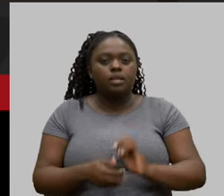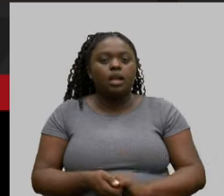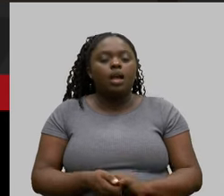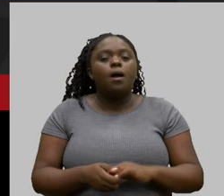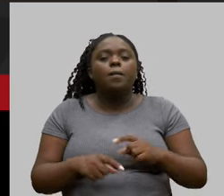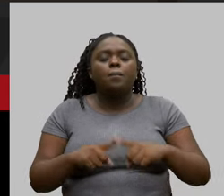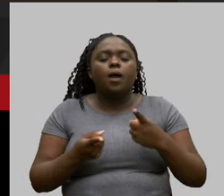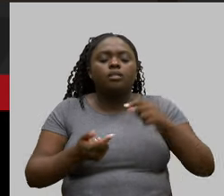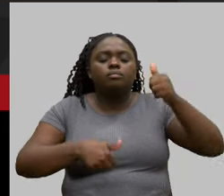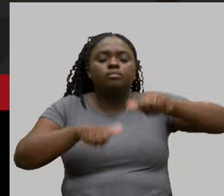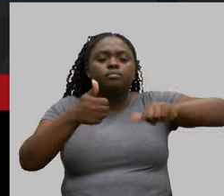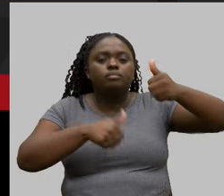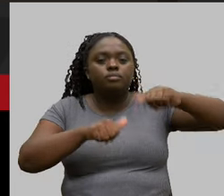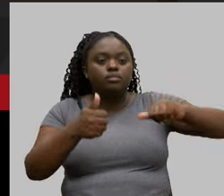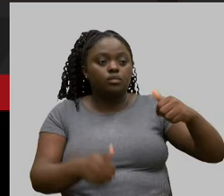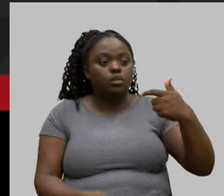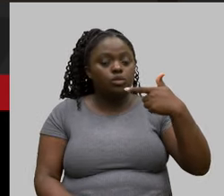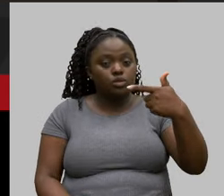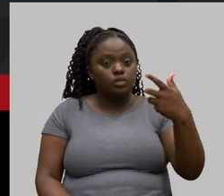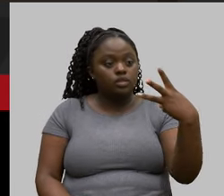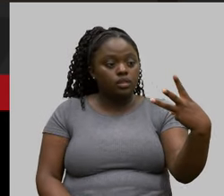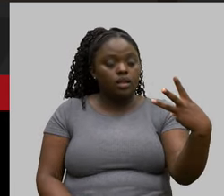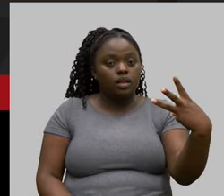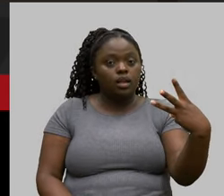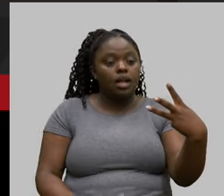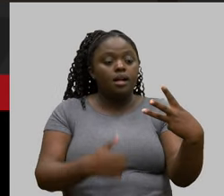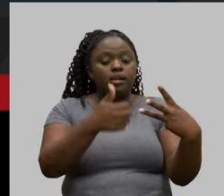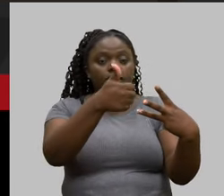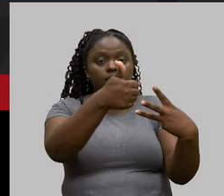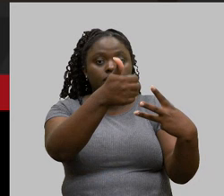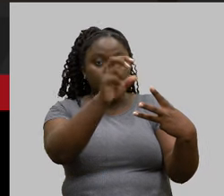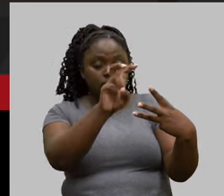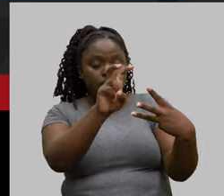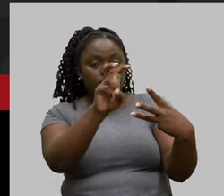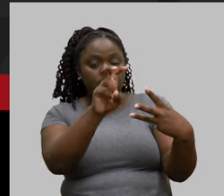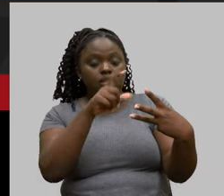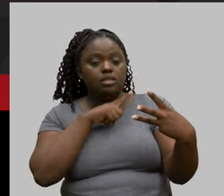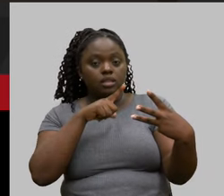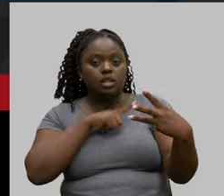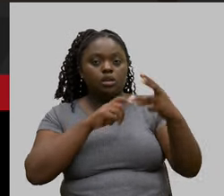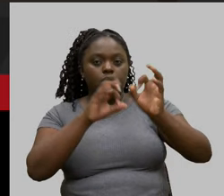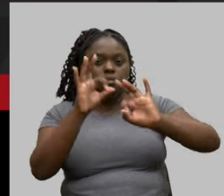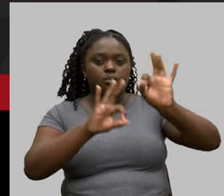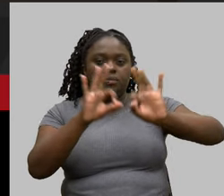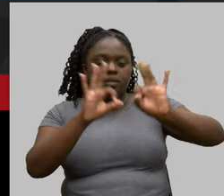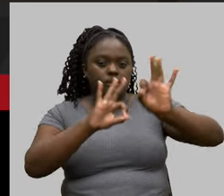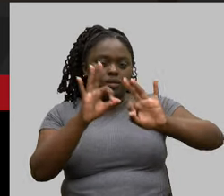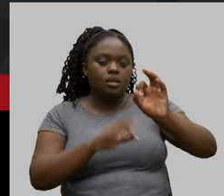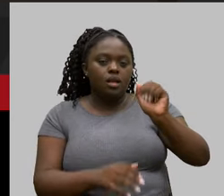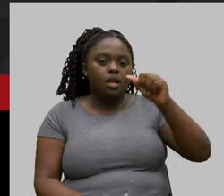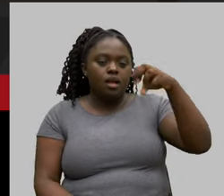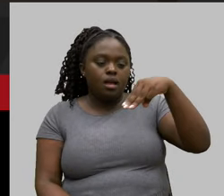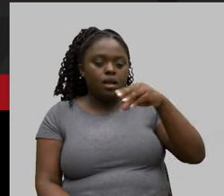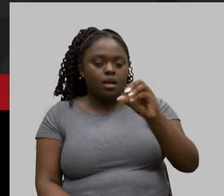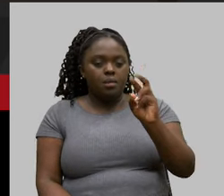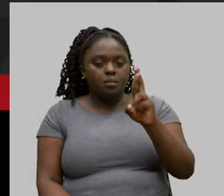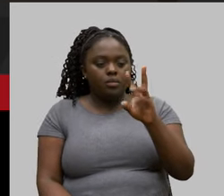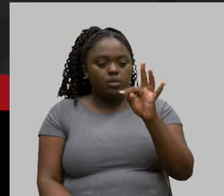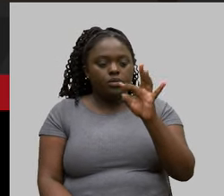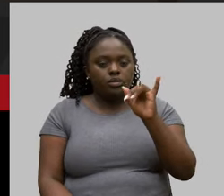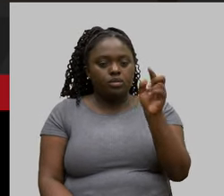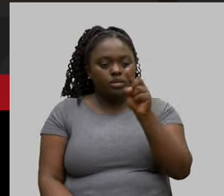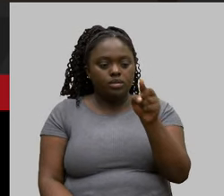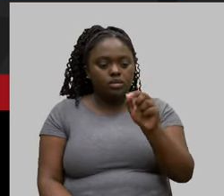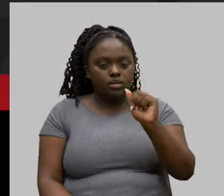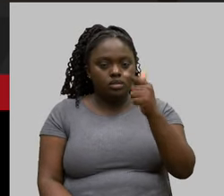23 a gente observou que 15 tem tem plano de amortização vigente ou seja em 15 desses 23 eles já